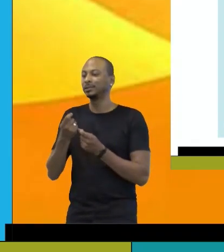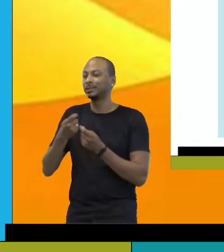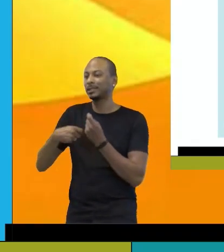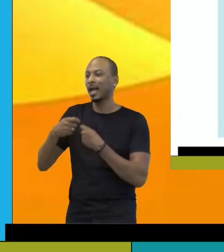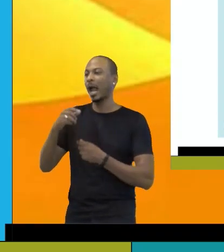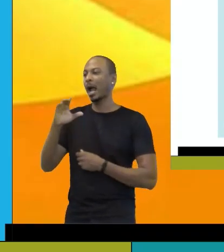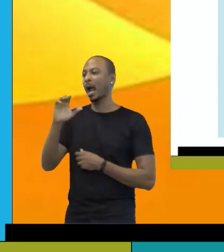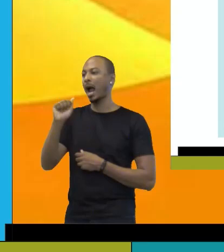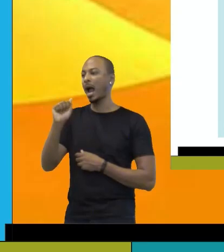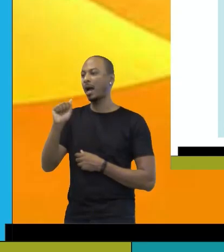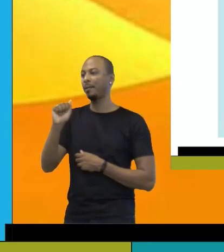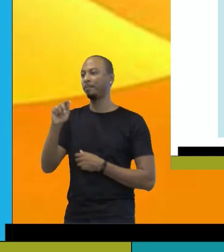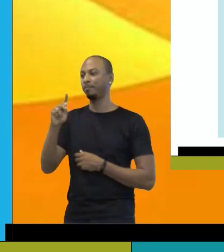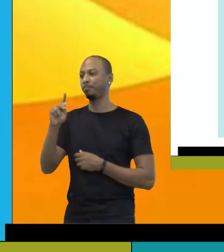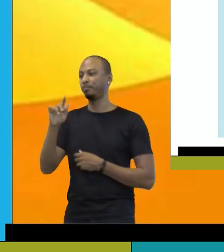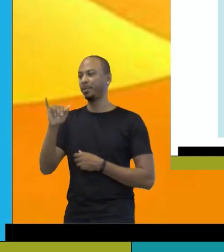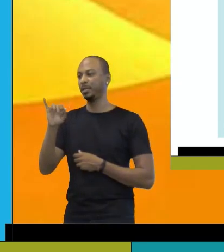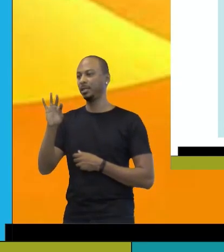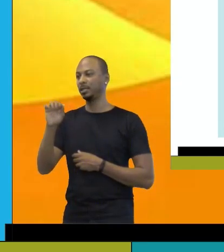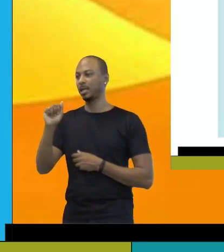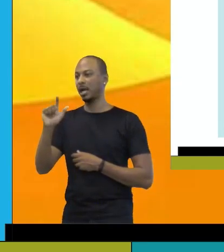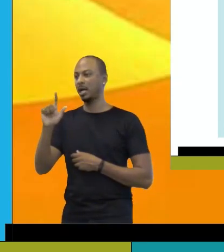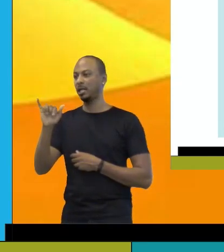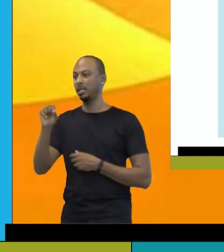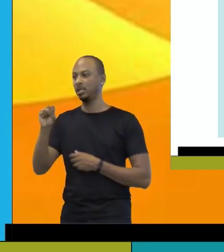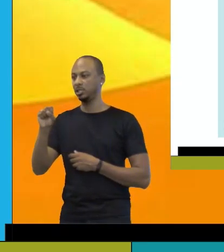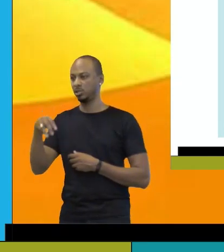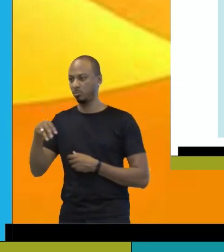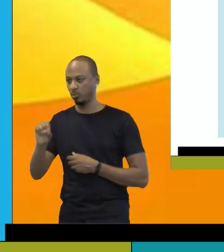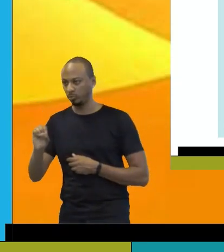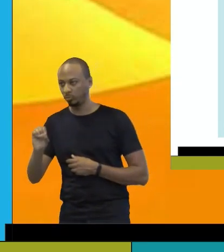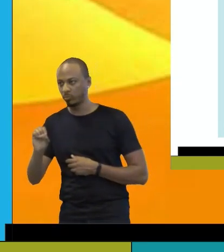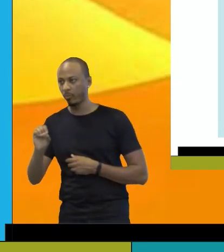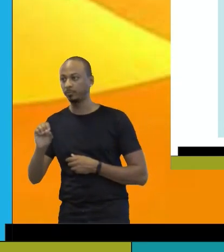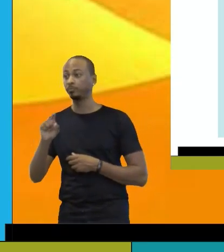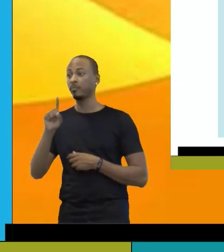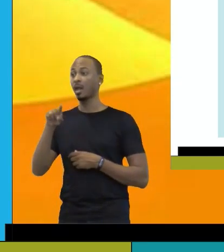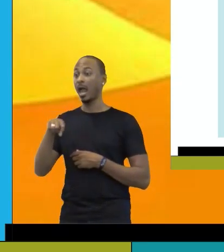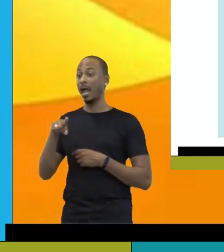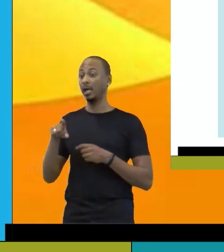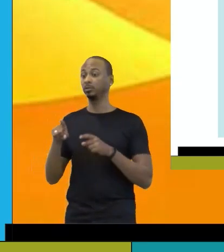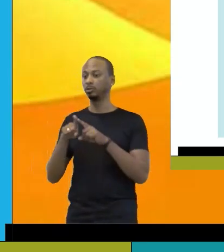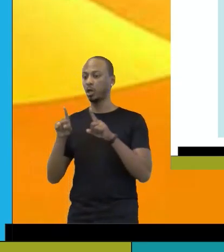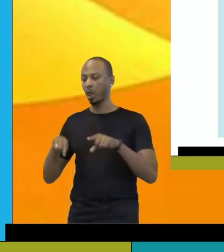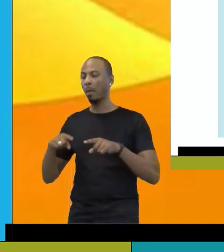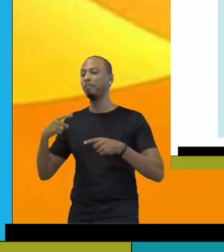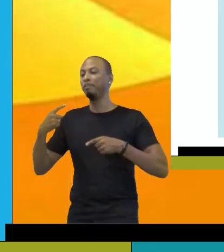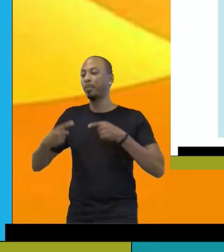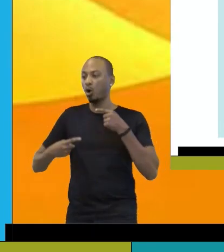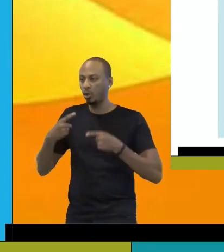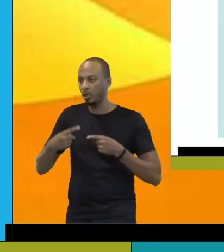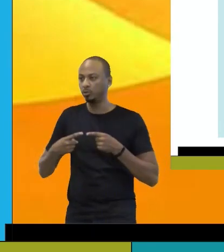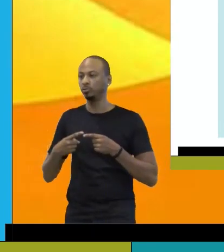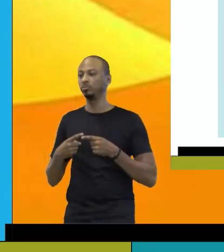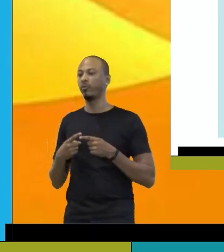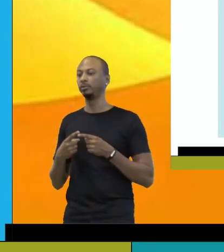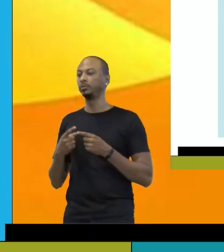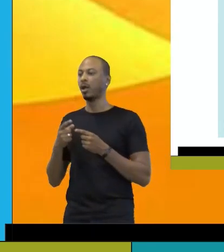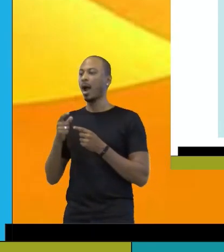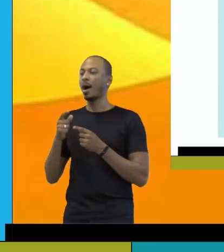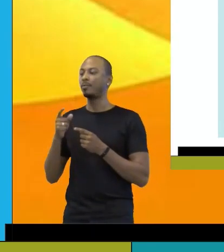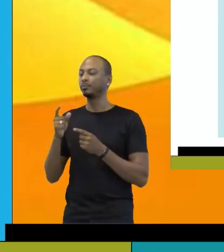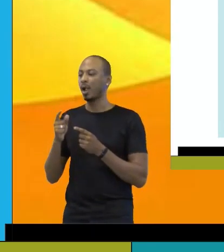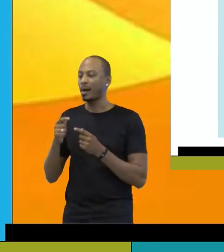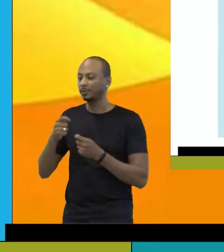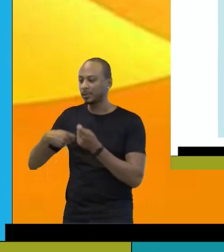são sistemas econômicos, não só econômicos, mas sistemas políticos, econômicos,